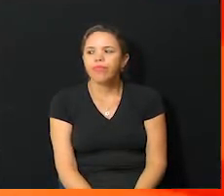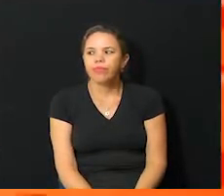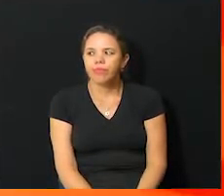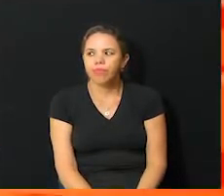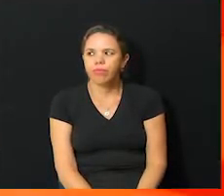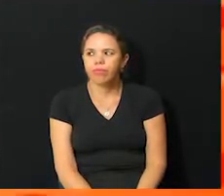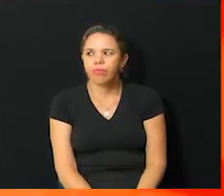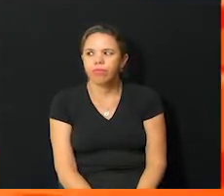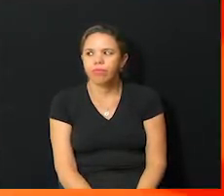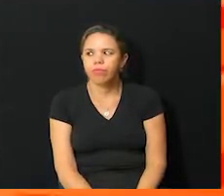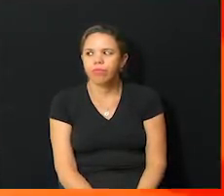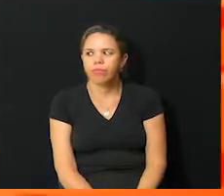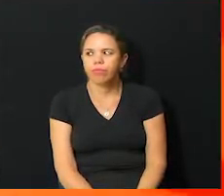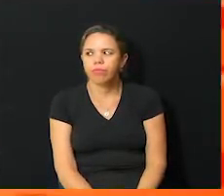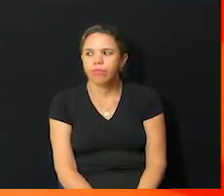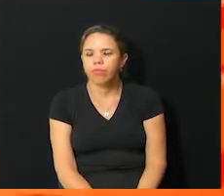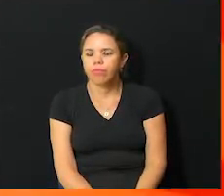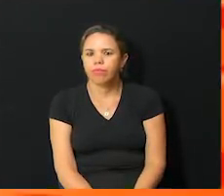Espinho!